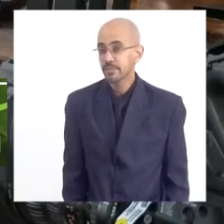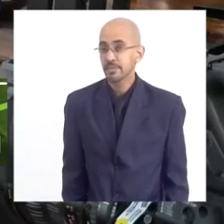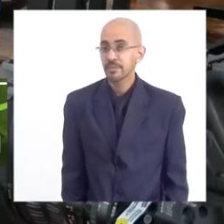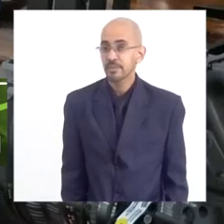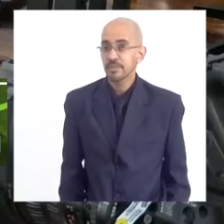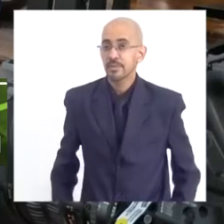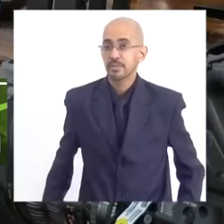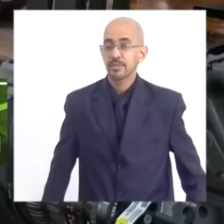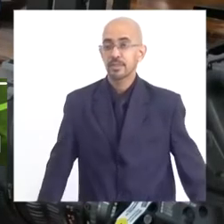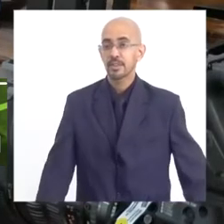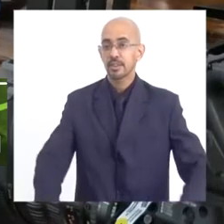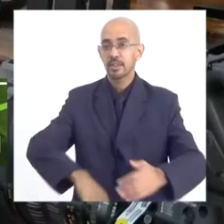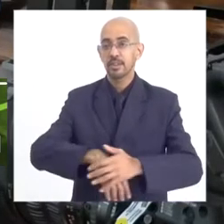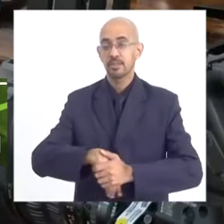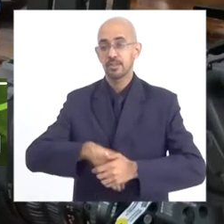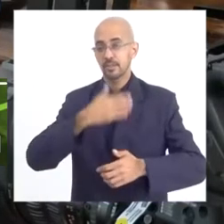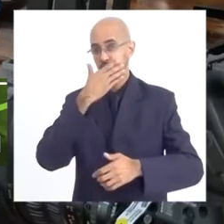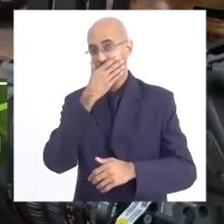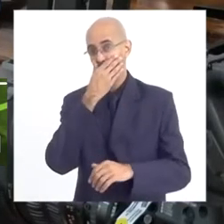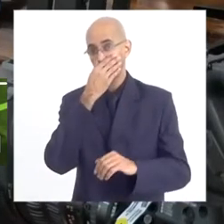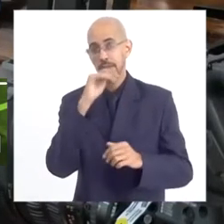Oi, estão me ouvindo?